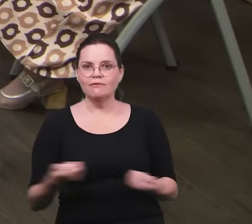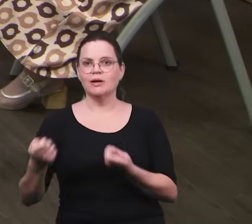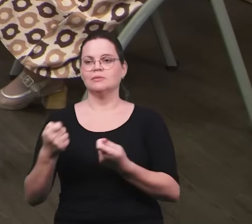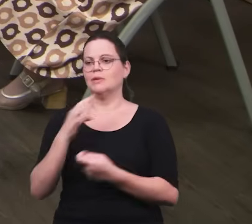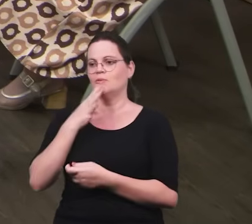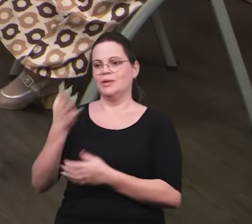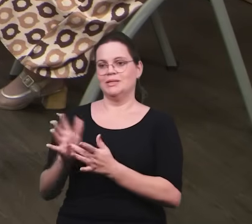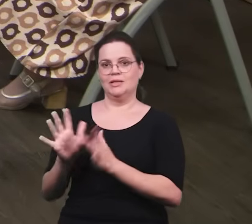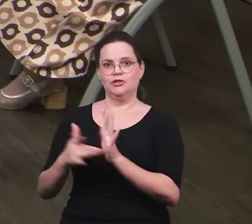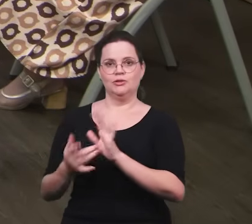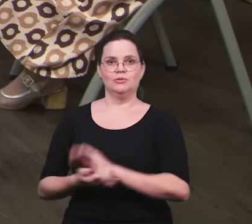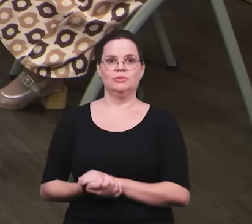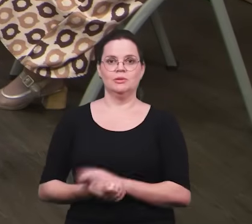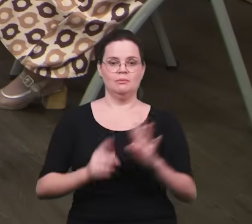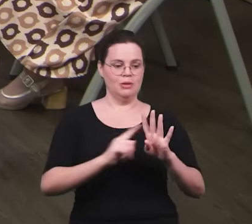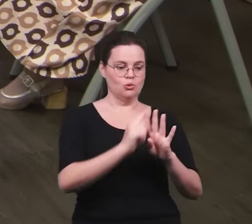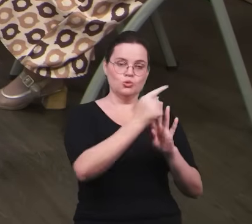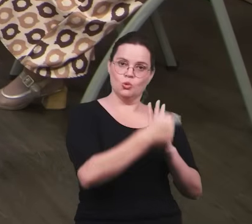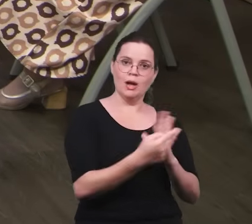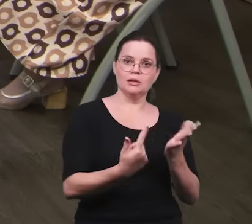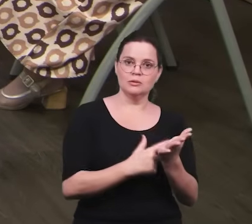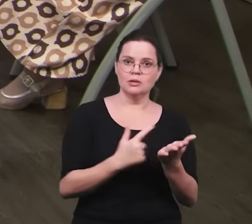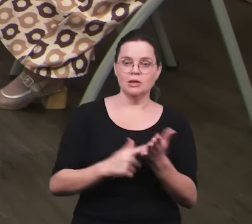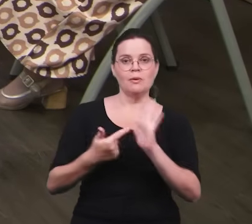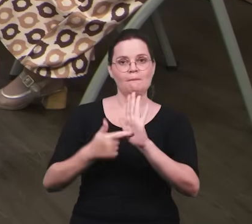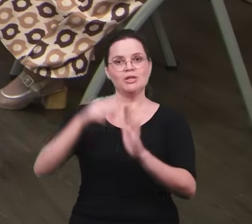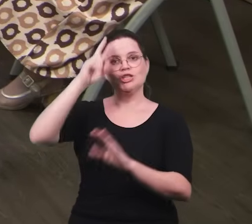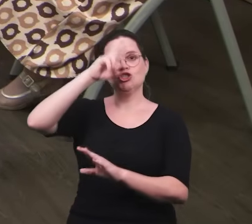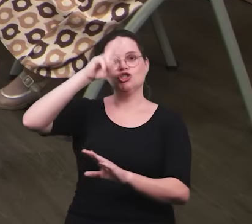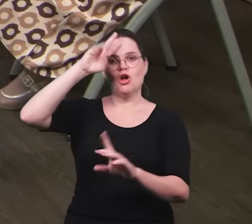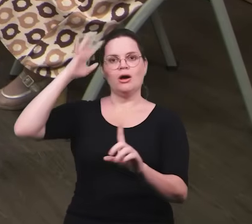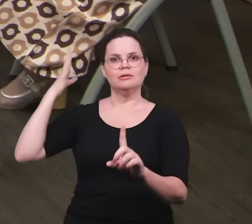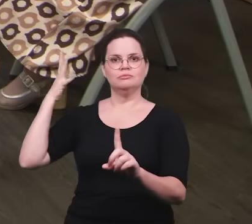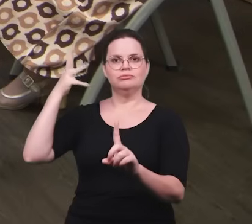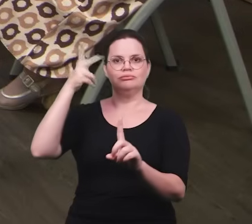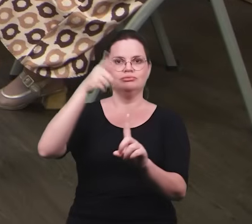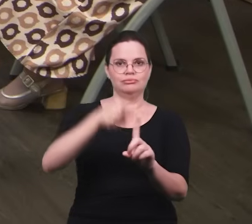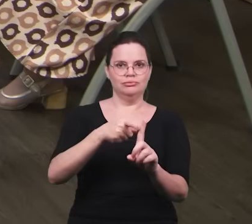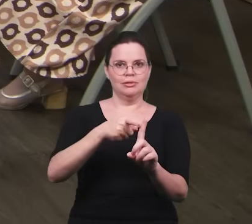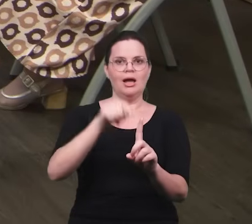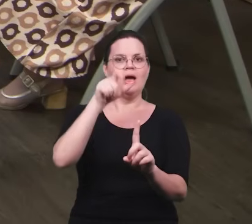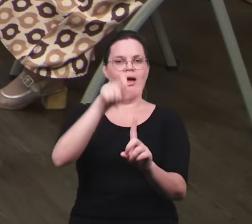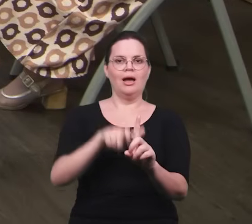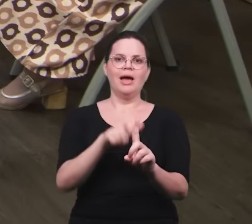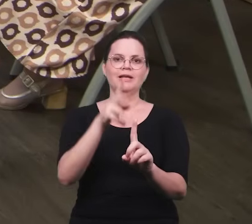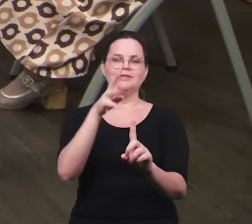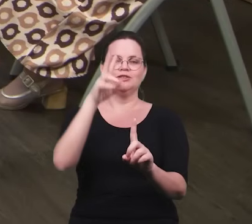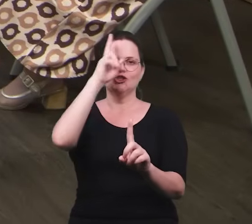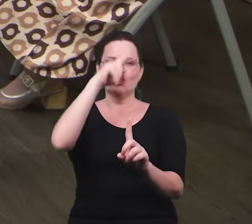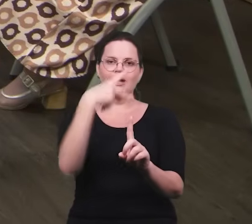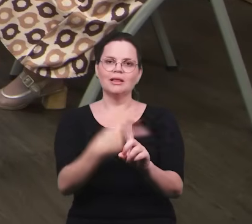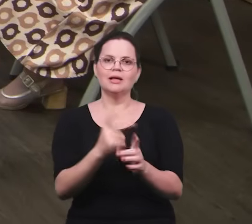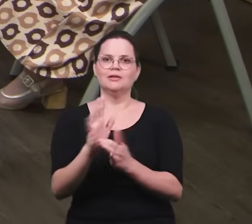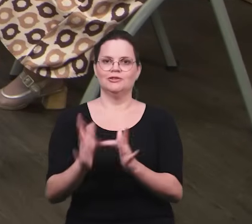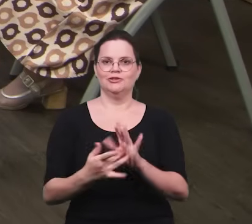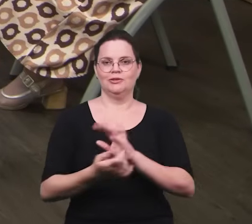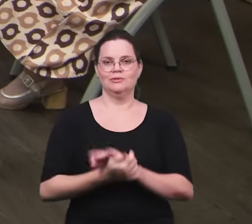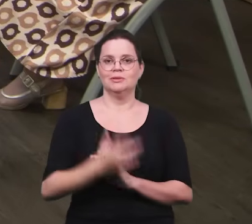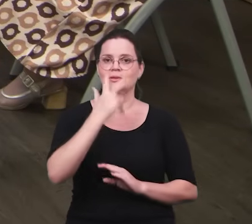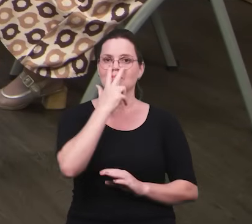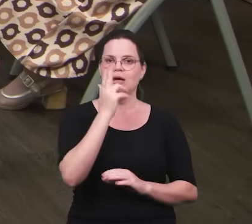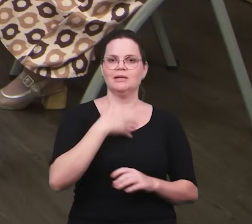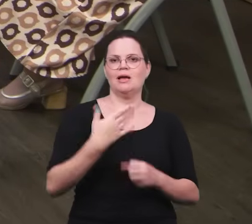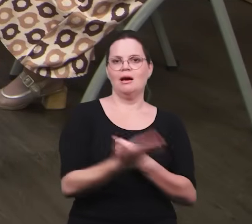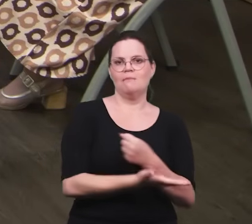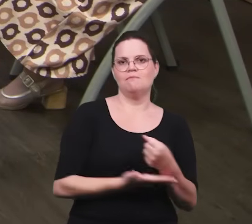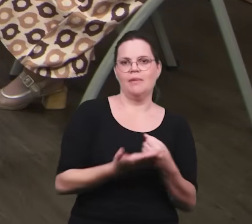esses 4 apresentam o Senhor Jesus. É como se tivesse ali 4 pilares da evangelização.